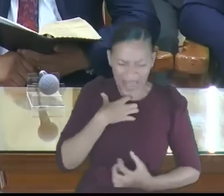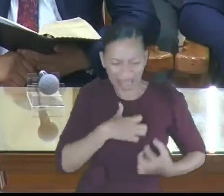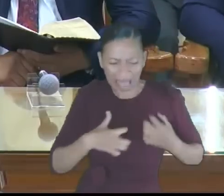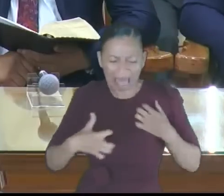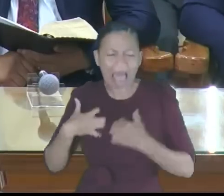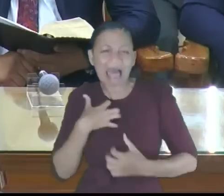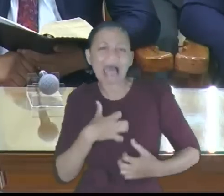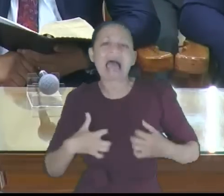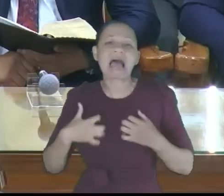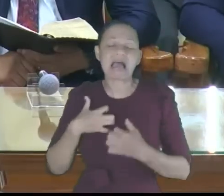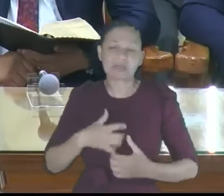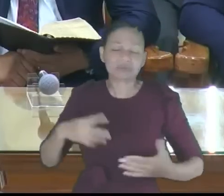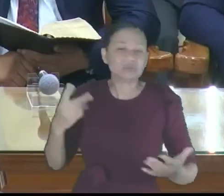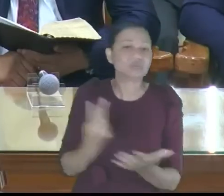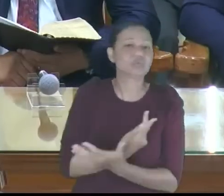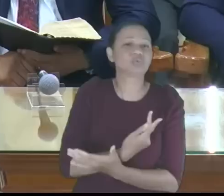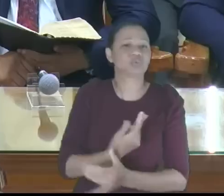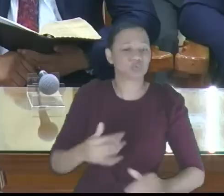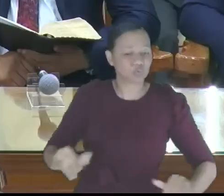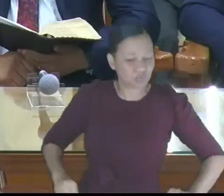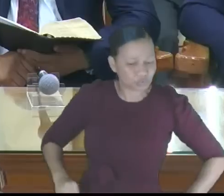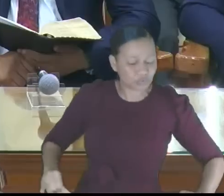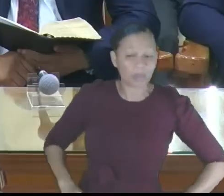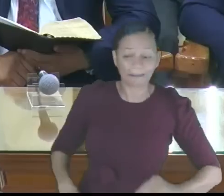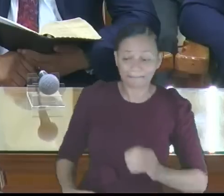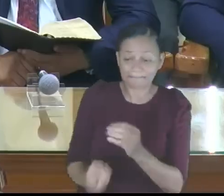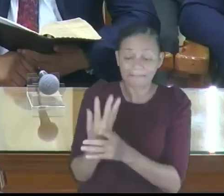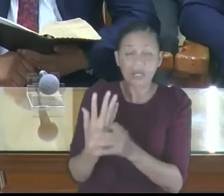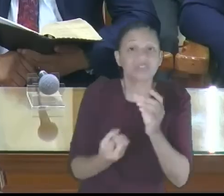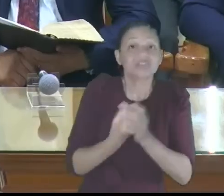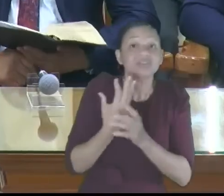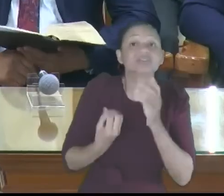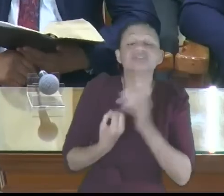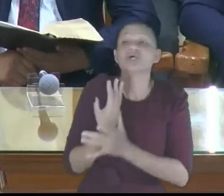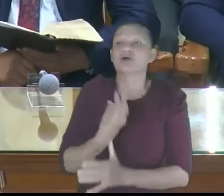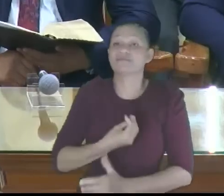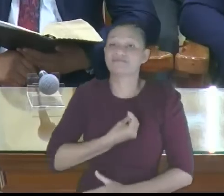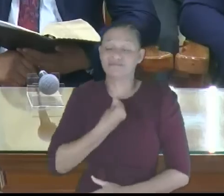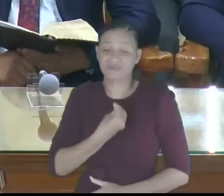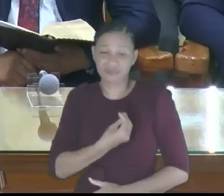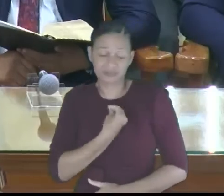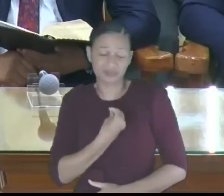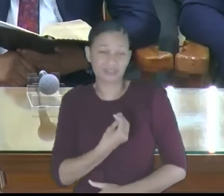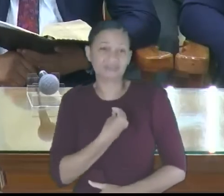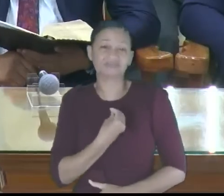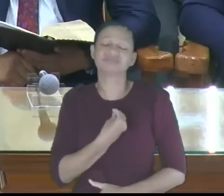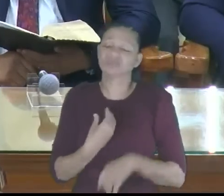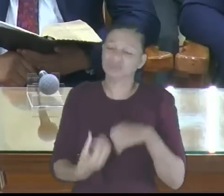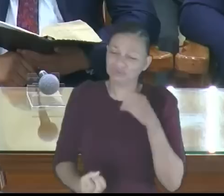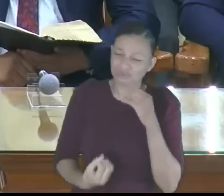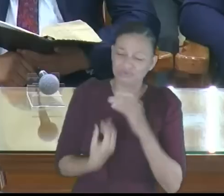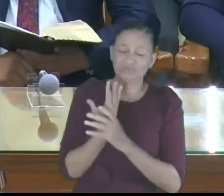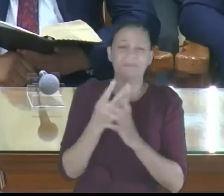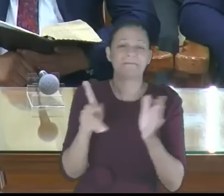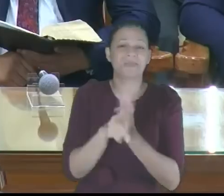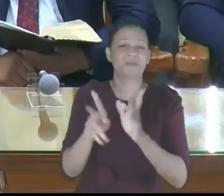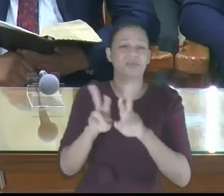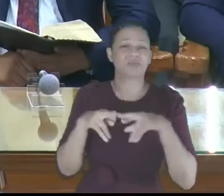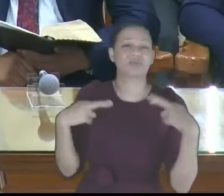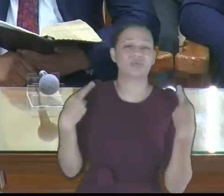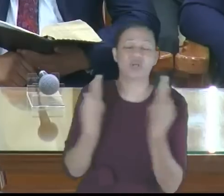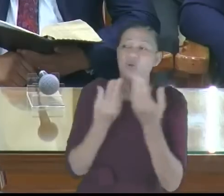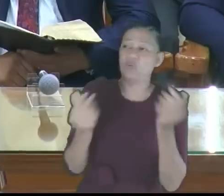amarguras que ele passa para poder gerar vida, para poder gerar no reino, para poder gerar a